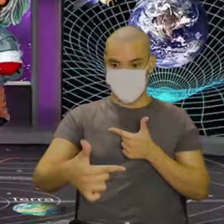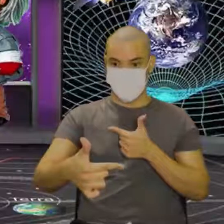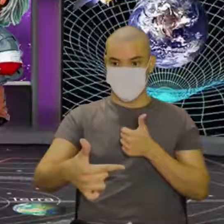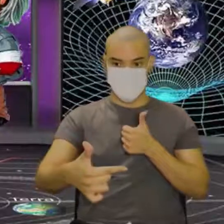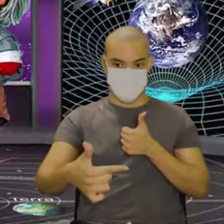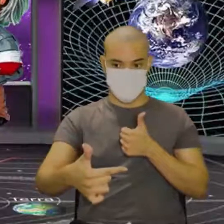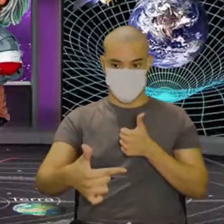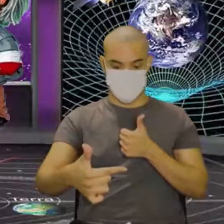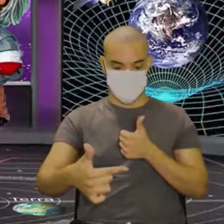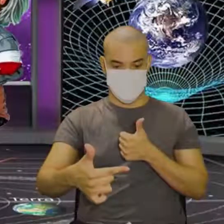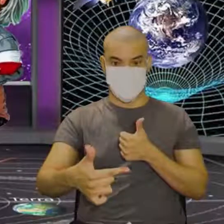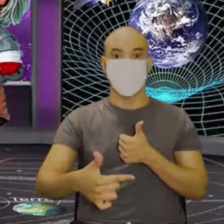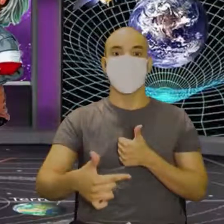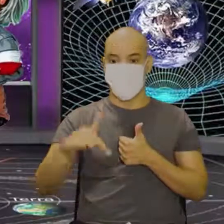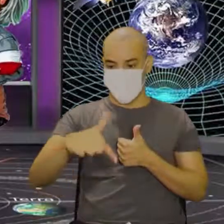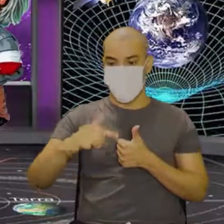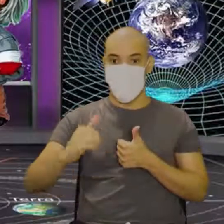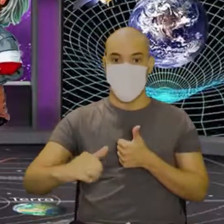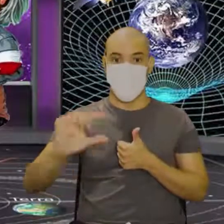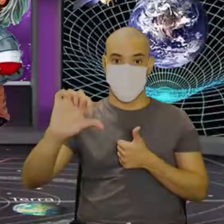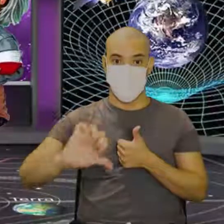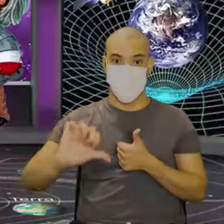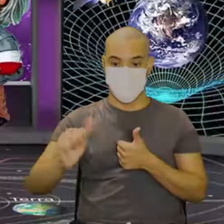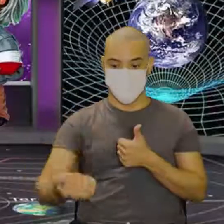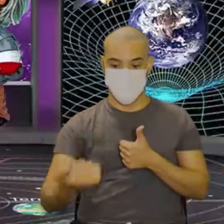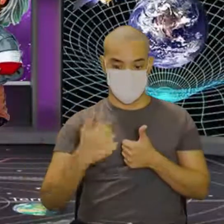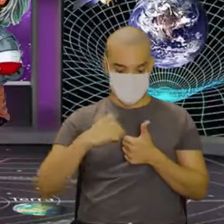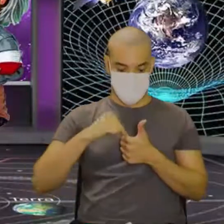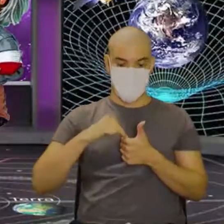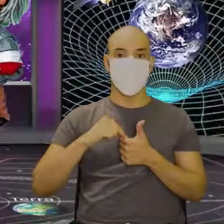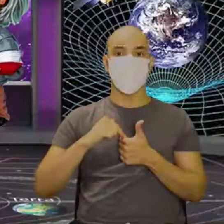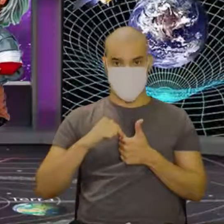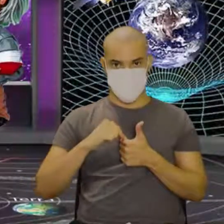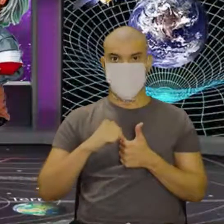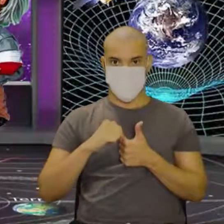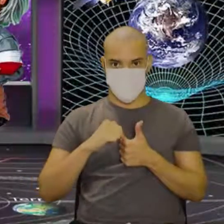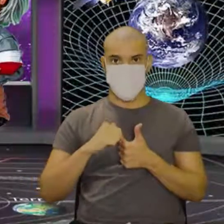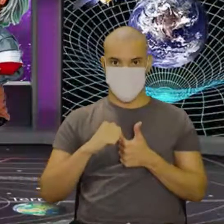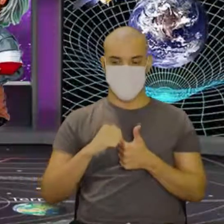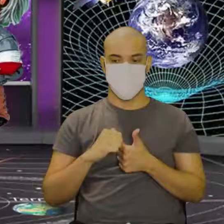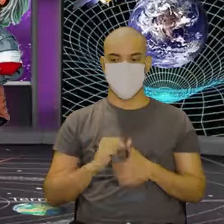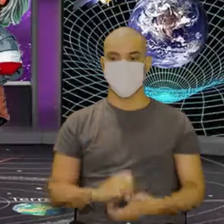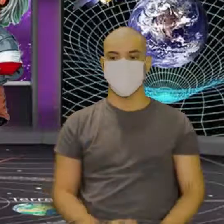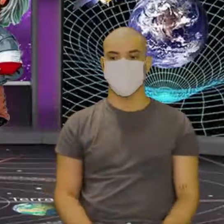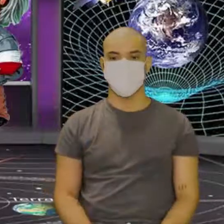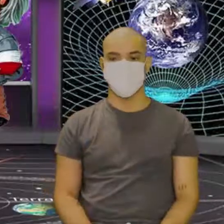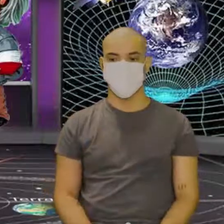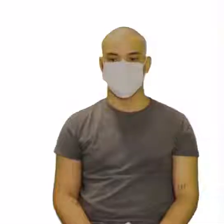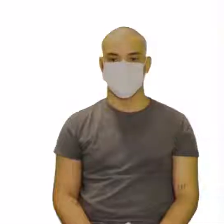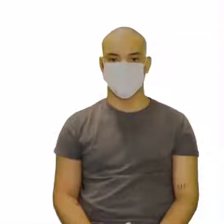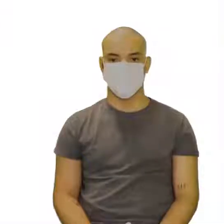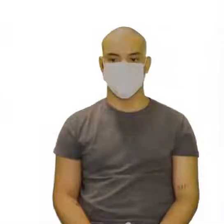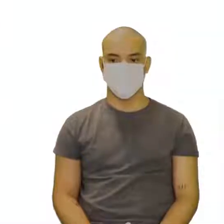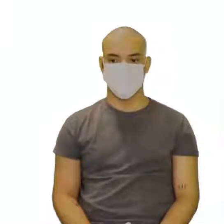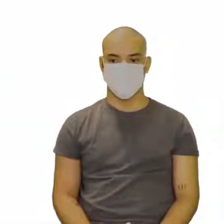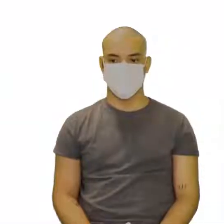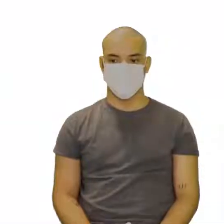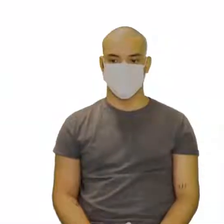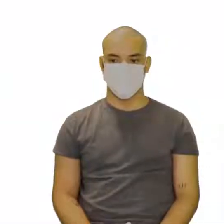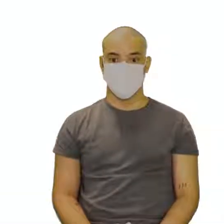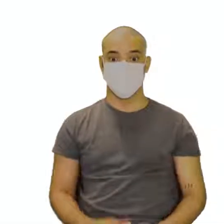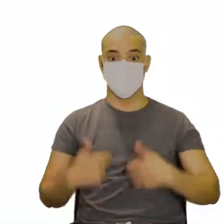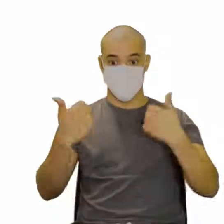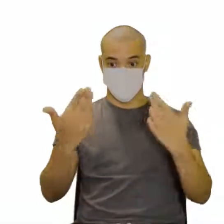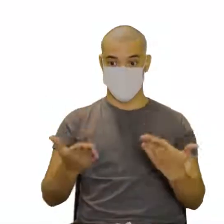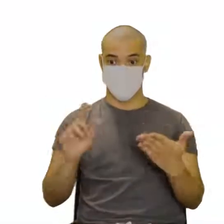vai armazenar menos carga que o capacitor 1. Entendido isso? Ok? Vamos continuar, olha só.